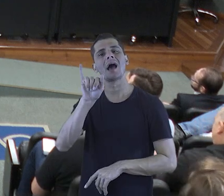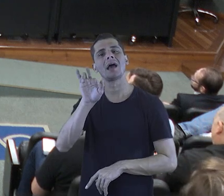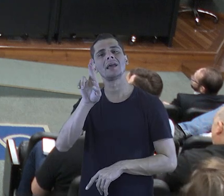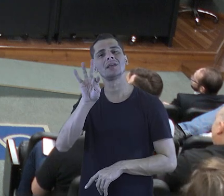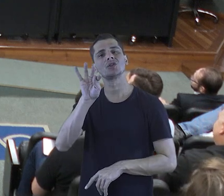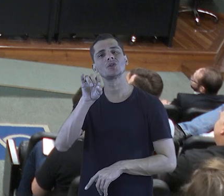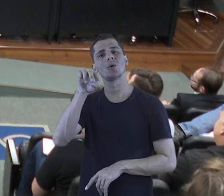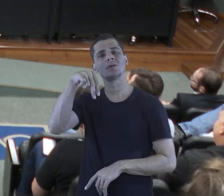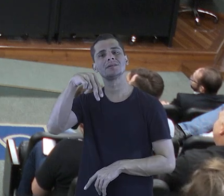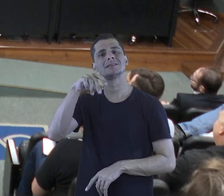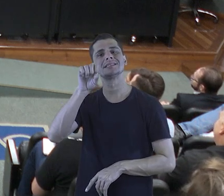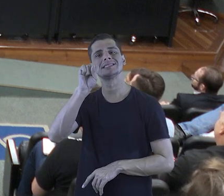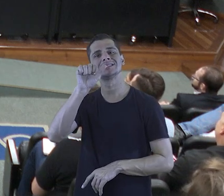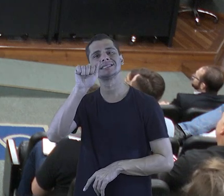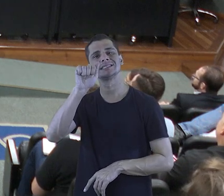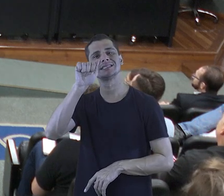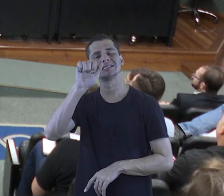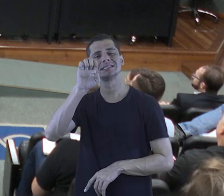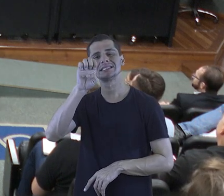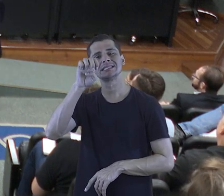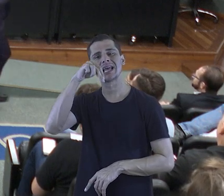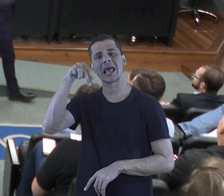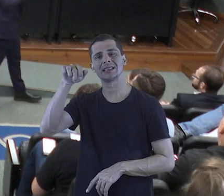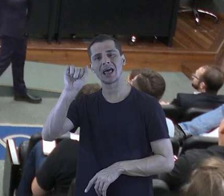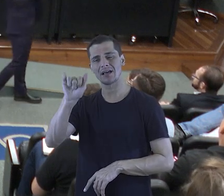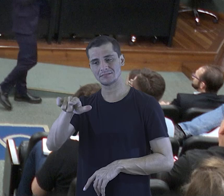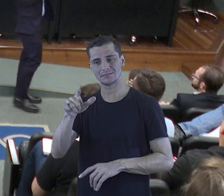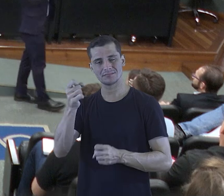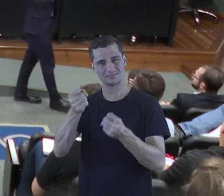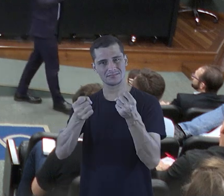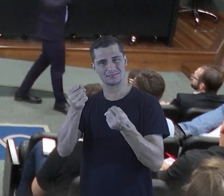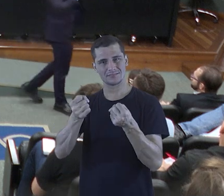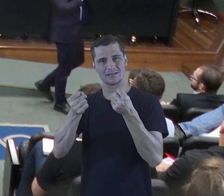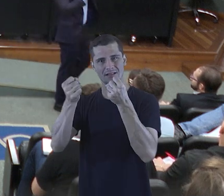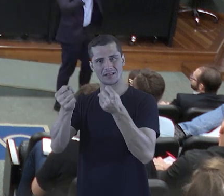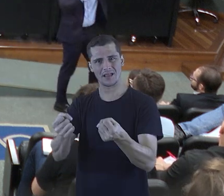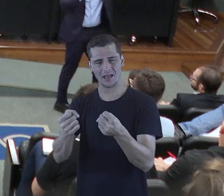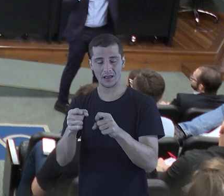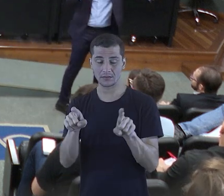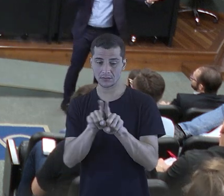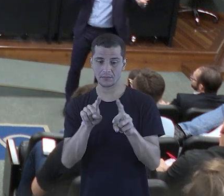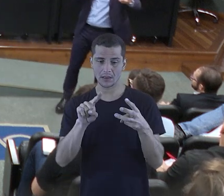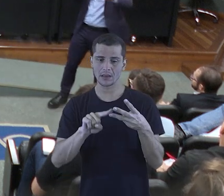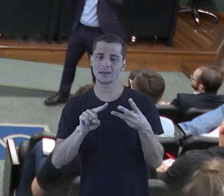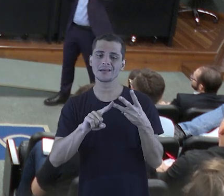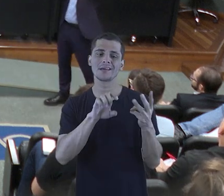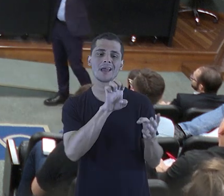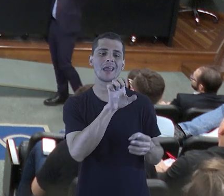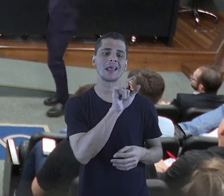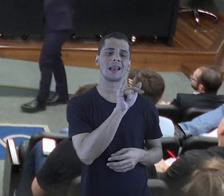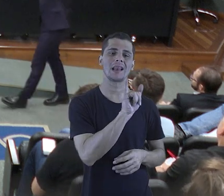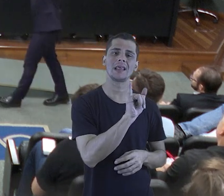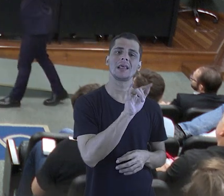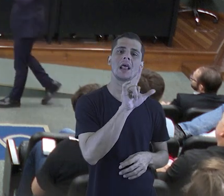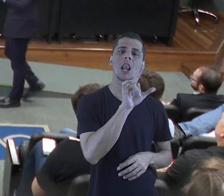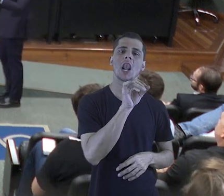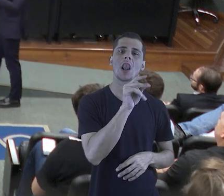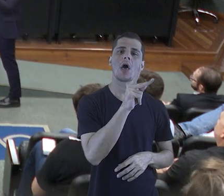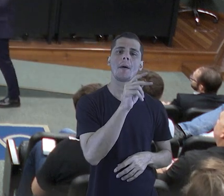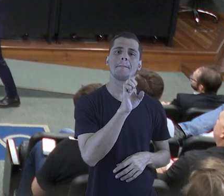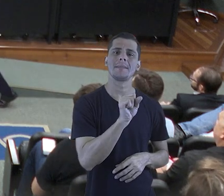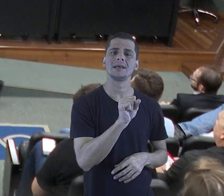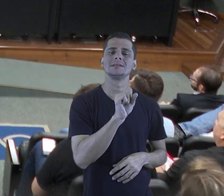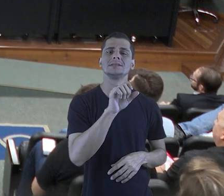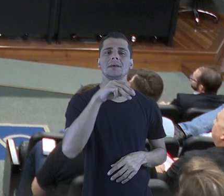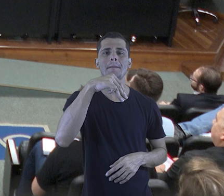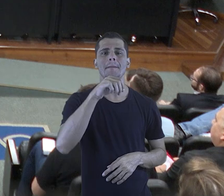parte. O Eli Lopes Meirelles é um desses autores. Maria Silvia, Celso Antônio, por que vocês estudam o direito